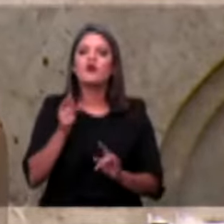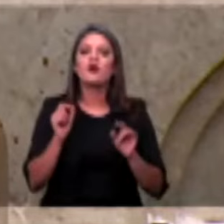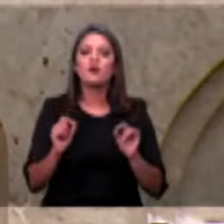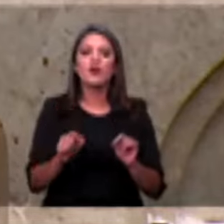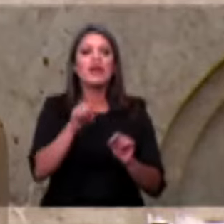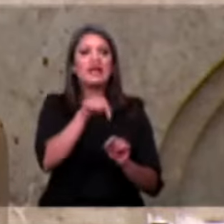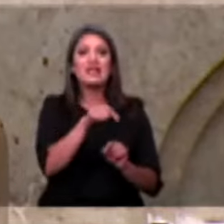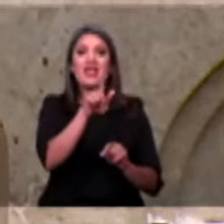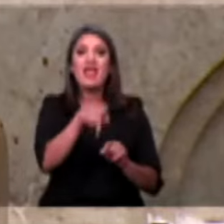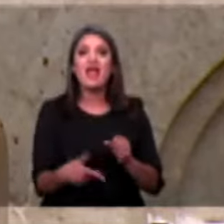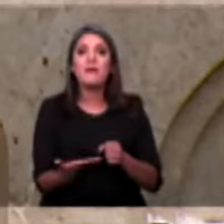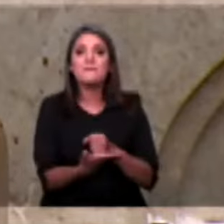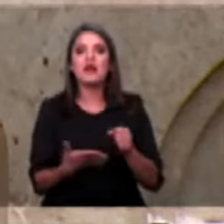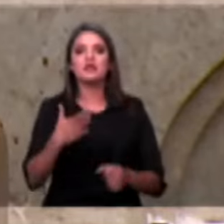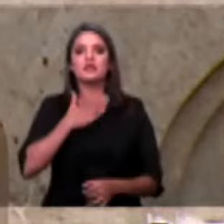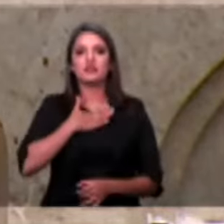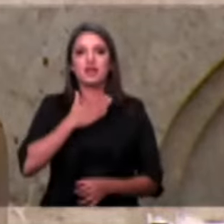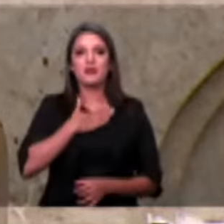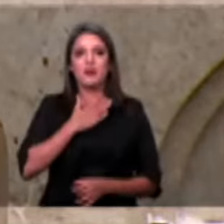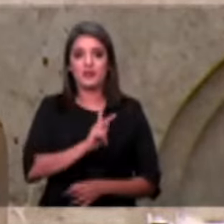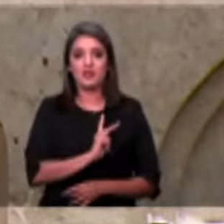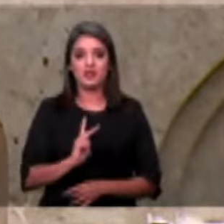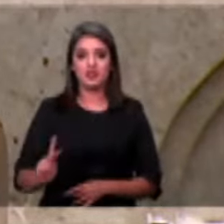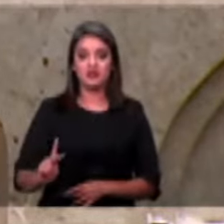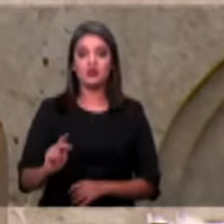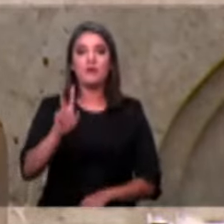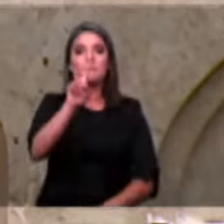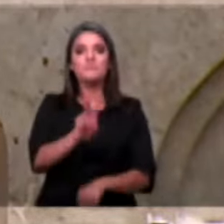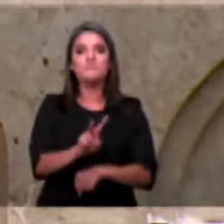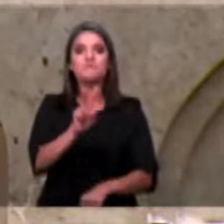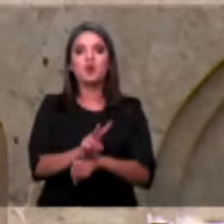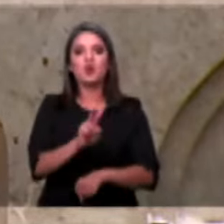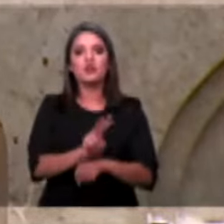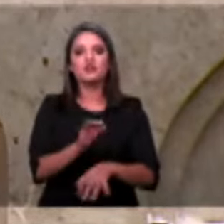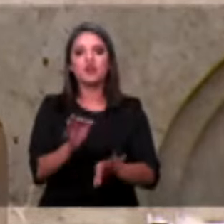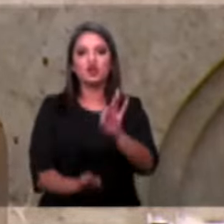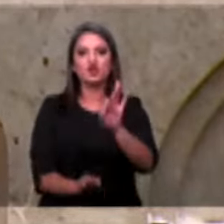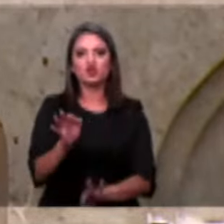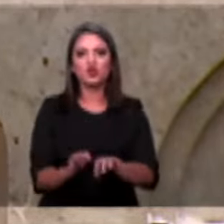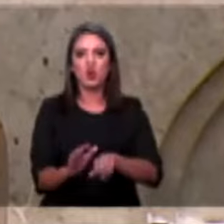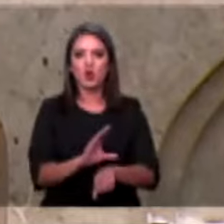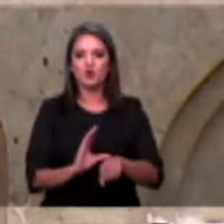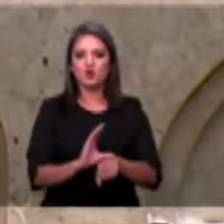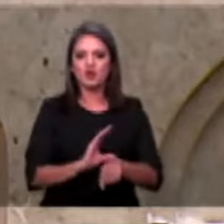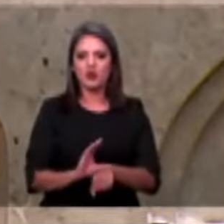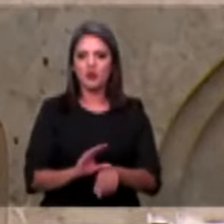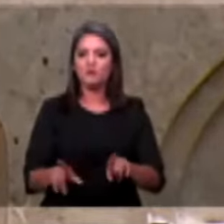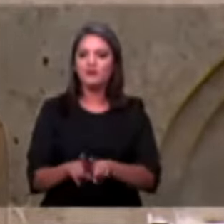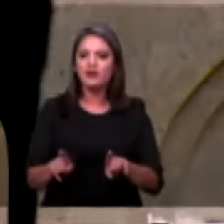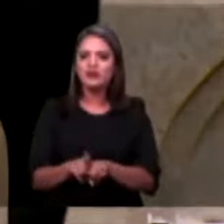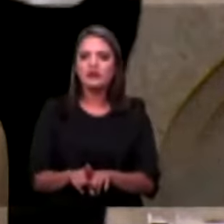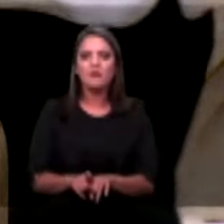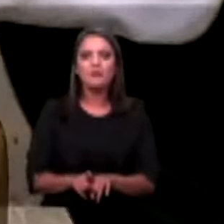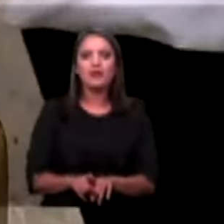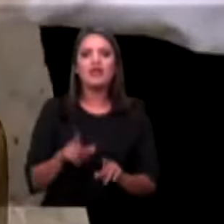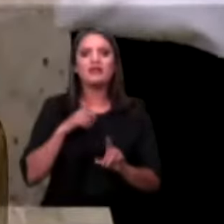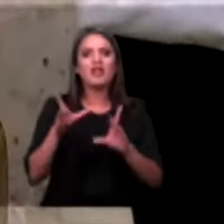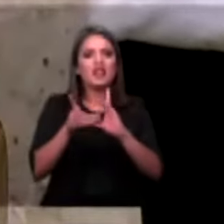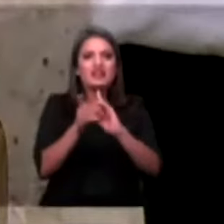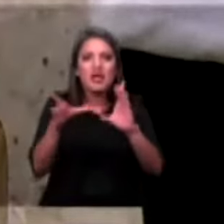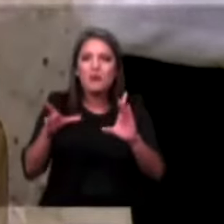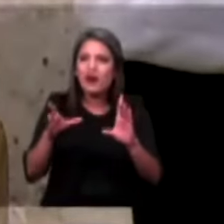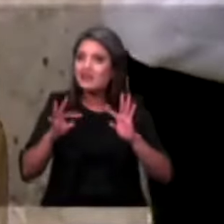da minha gestão: a proteção da jurisdição constitucional e da integridade do regime